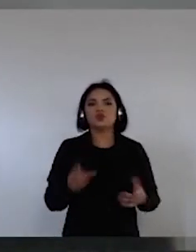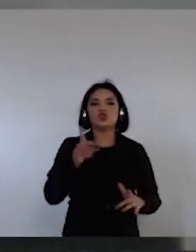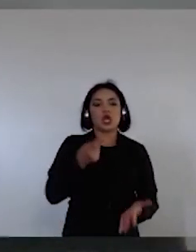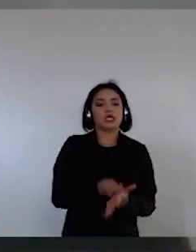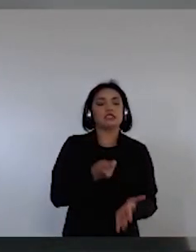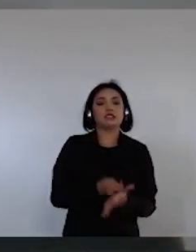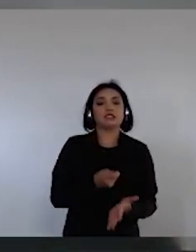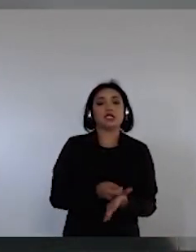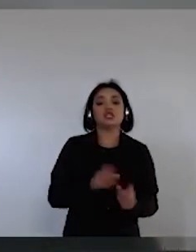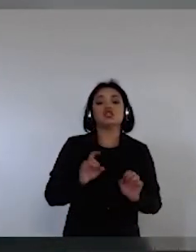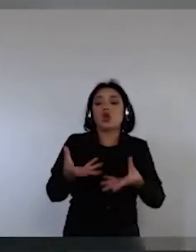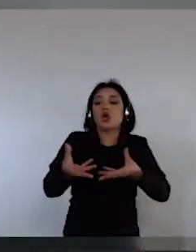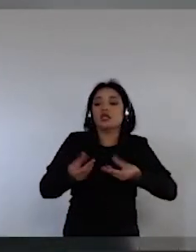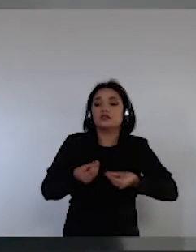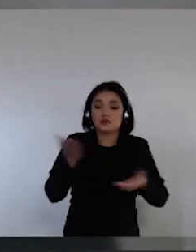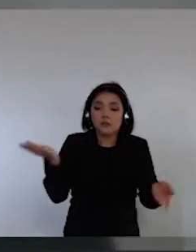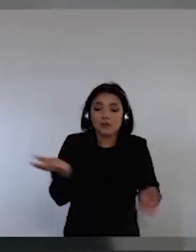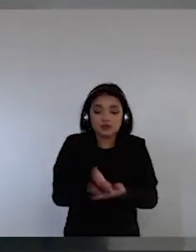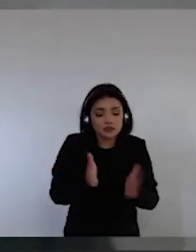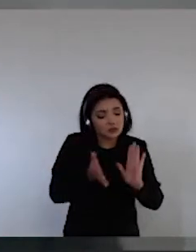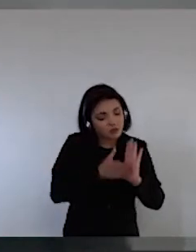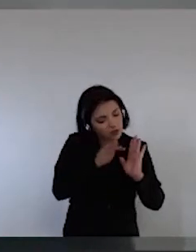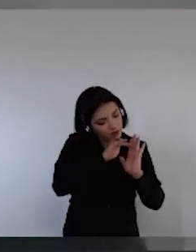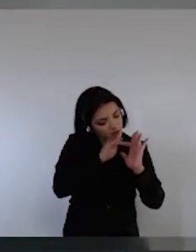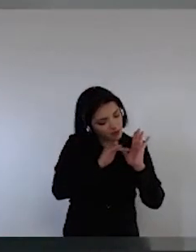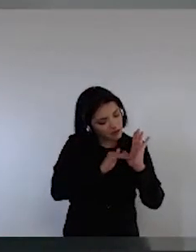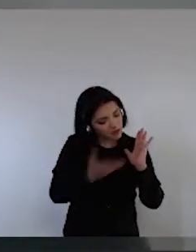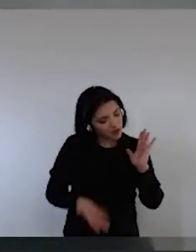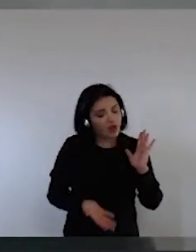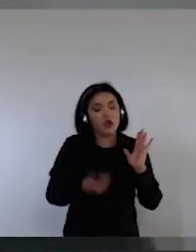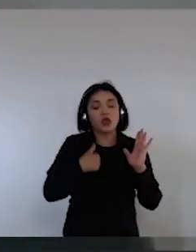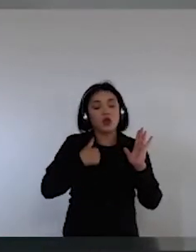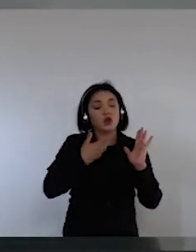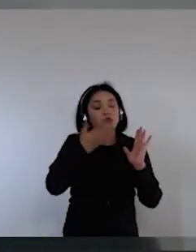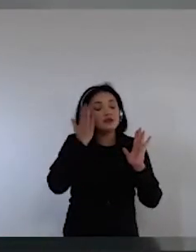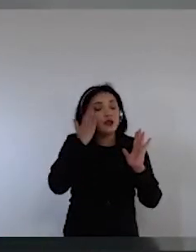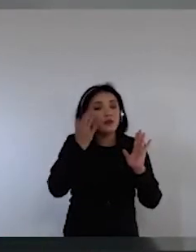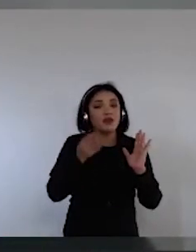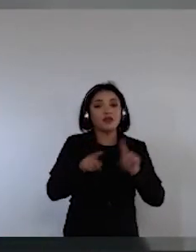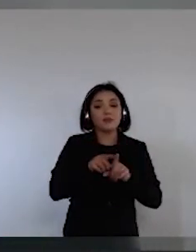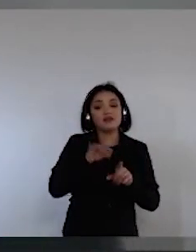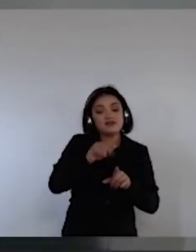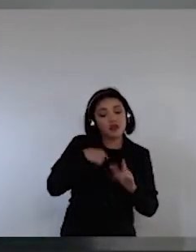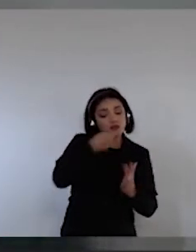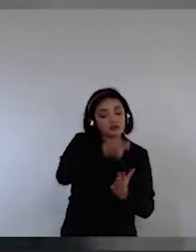também, cito aqui, por exemplo, a questão dos amicus curiae, né? Que você não tem